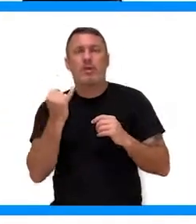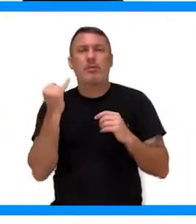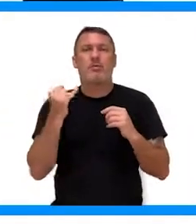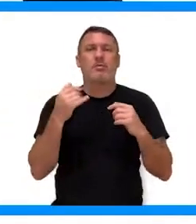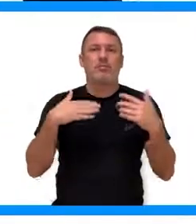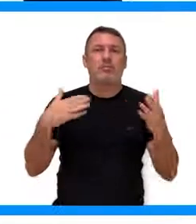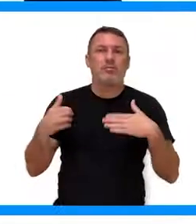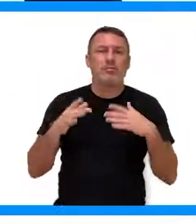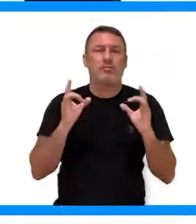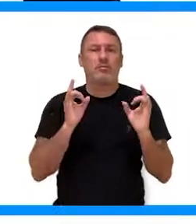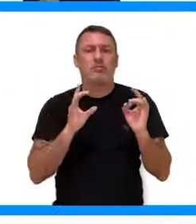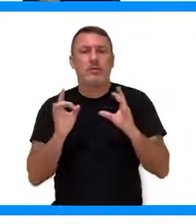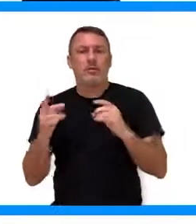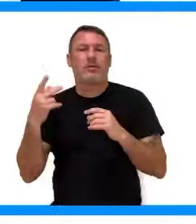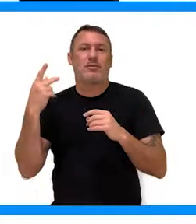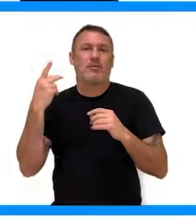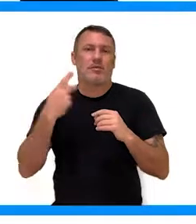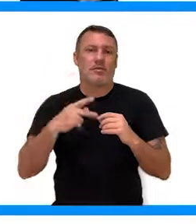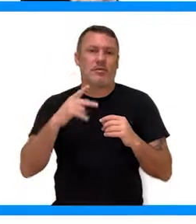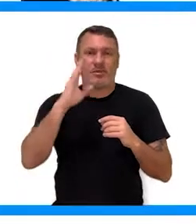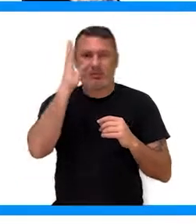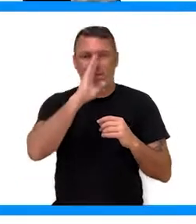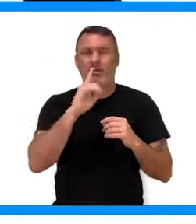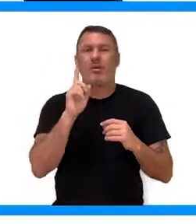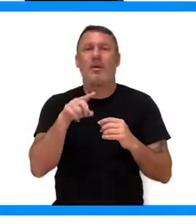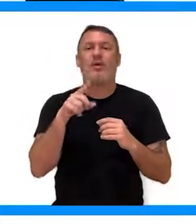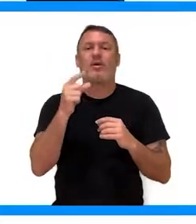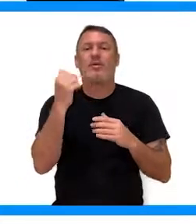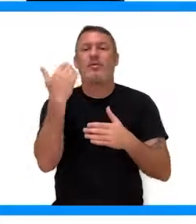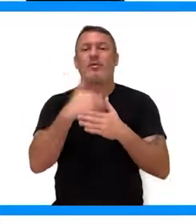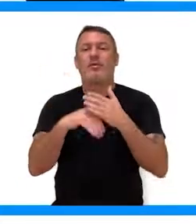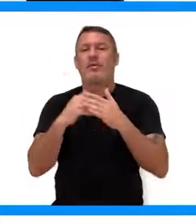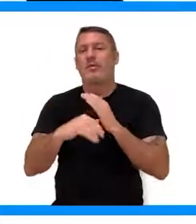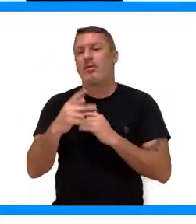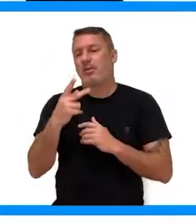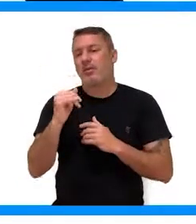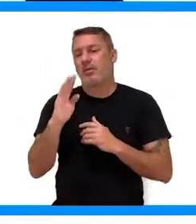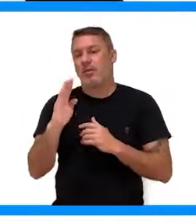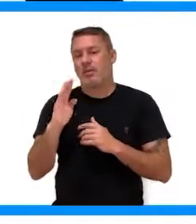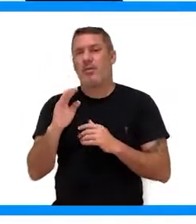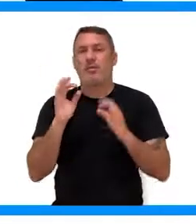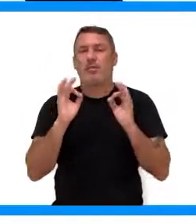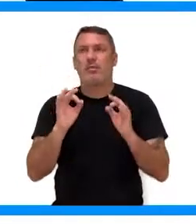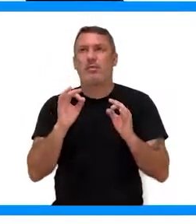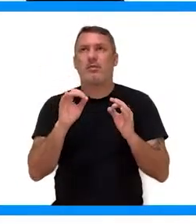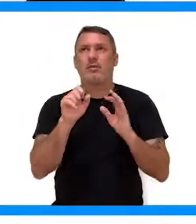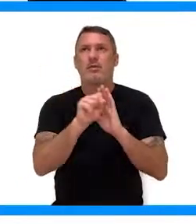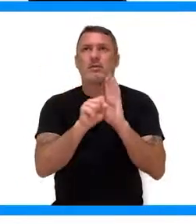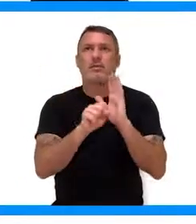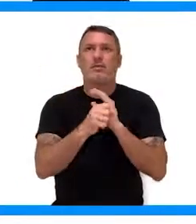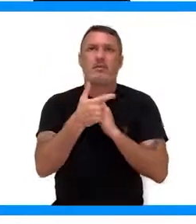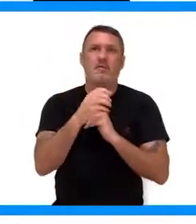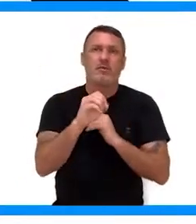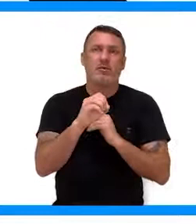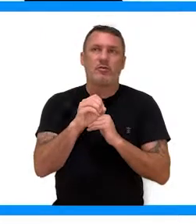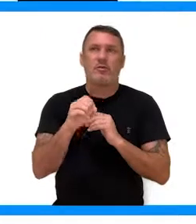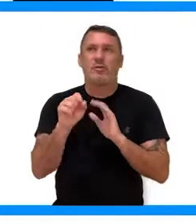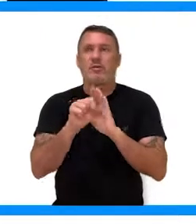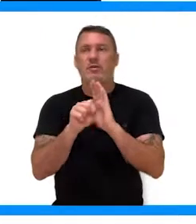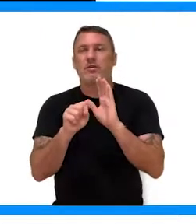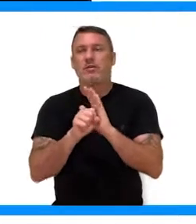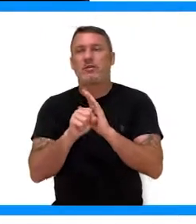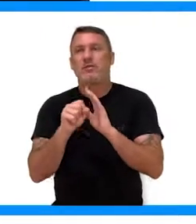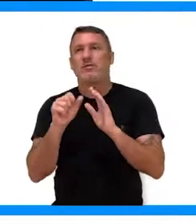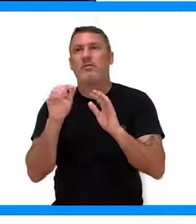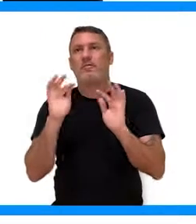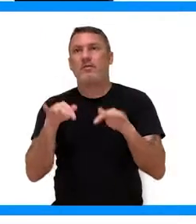importância produtiva e participação de PIB, e realmente no final do século XX, principalmente década de 90 para início do